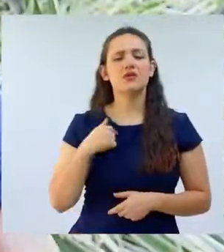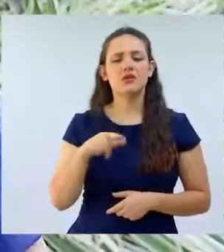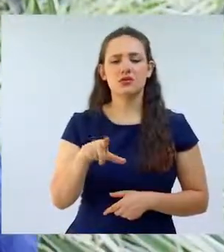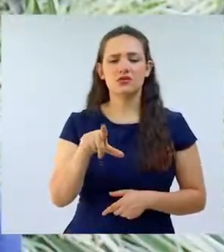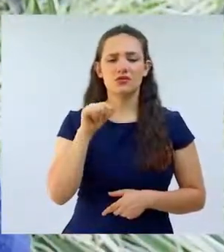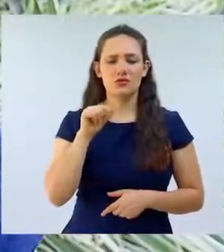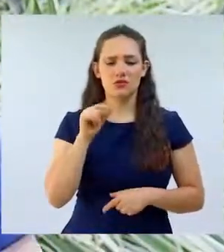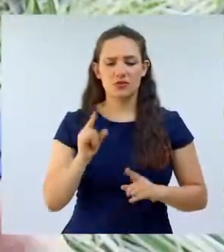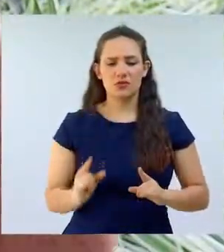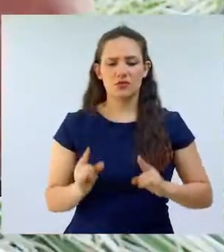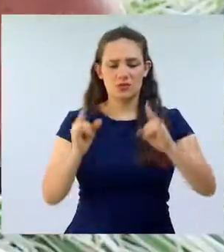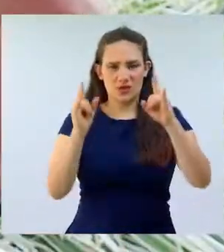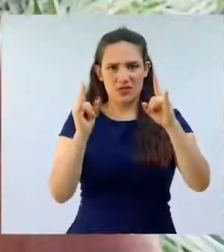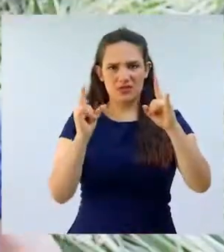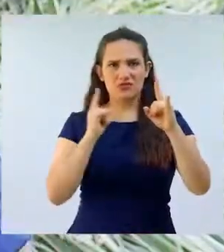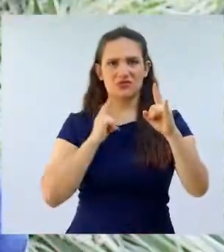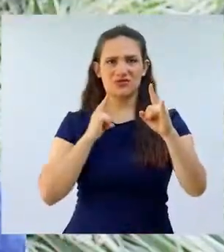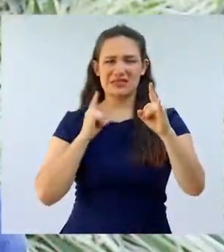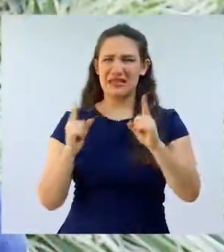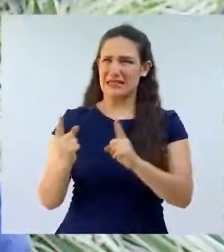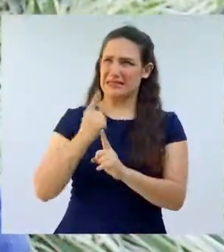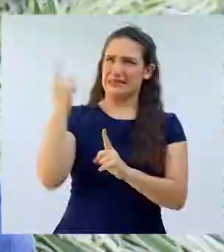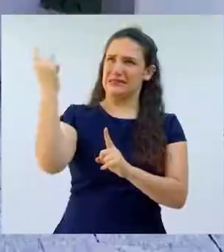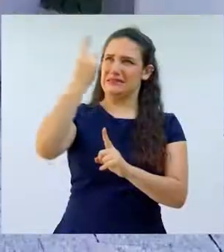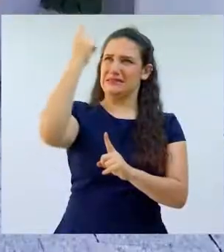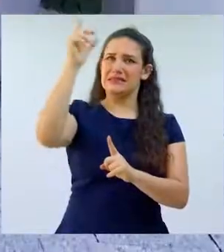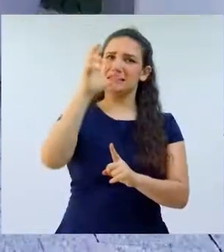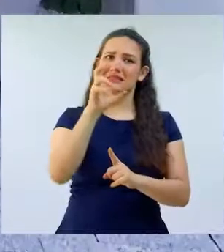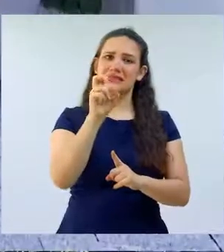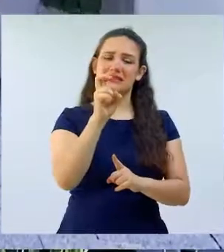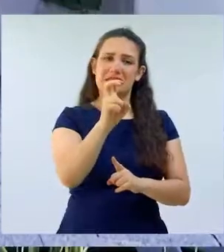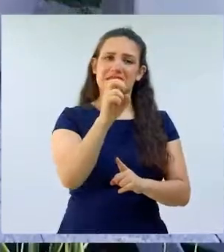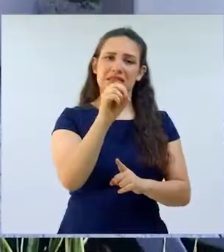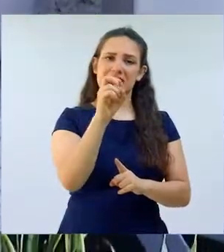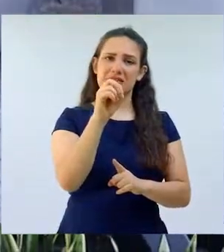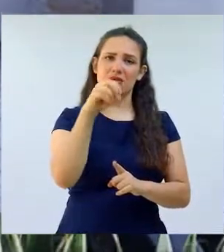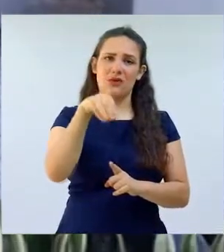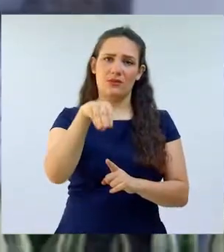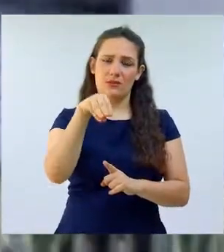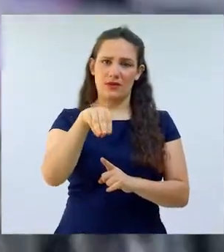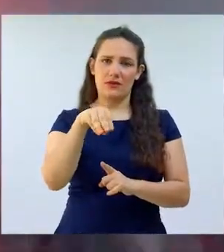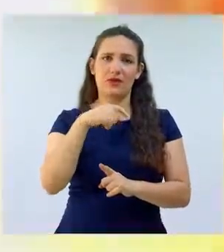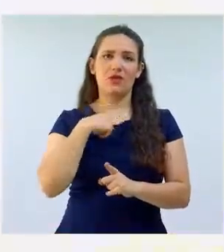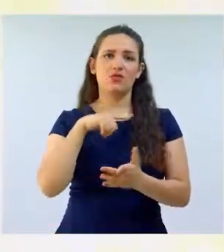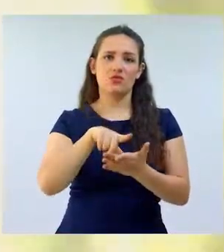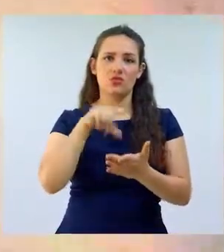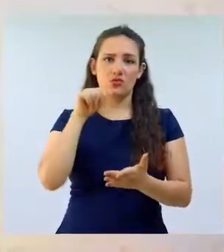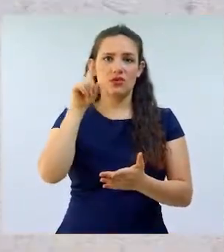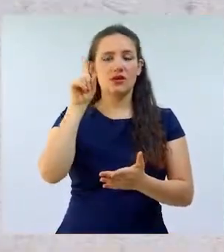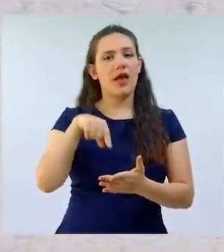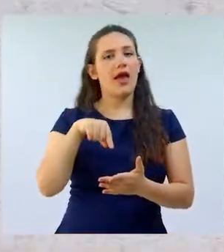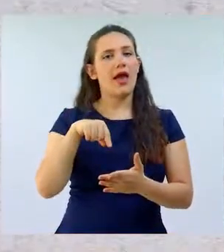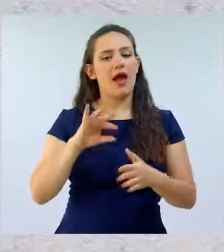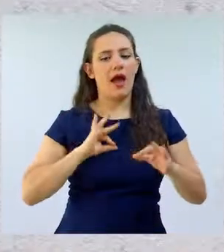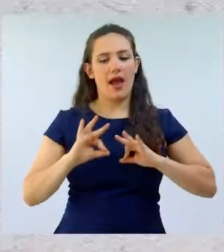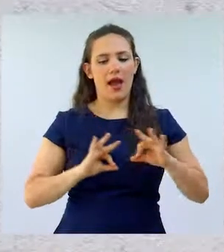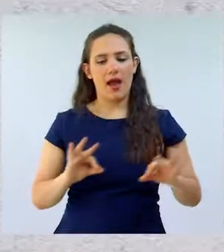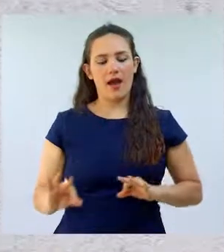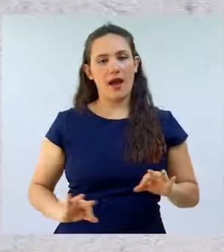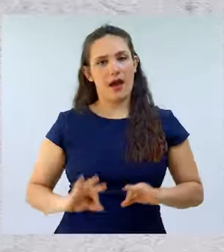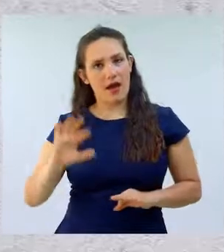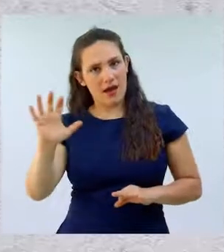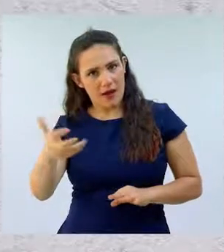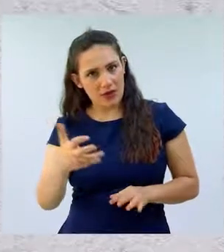foi o edifício INAC, que era um prédio com 50 metros de altura. E aí o tema que eu escolhi foi a onça pintada. E eu